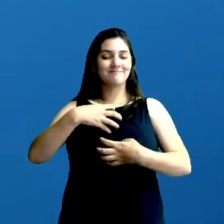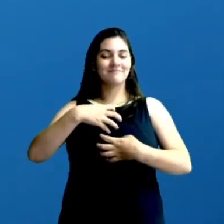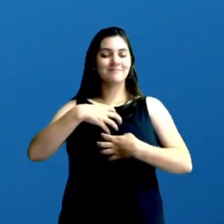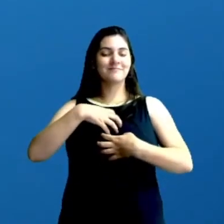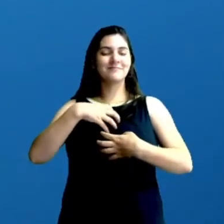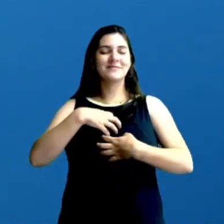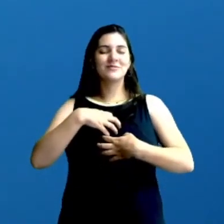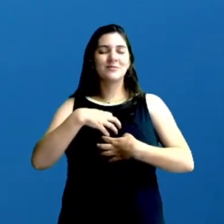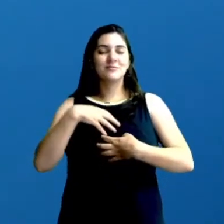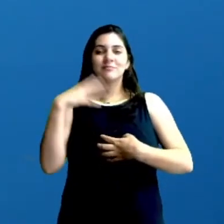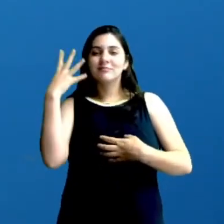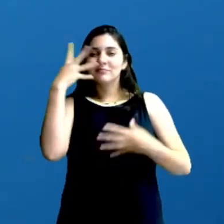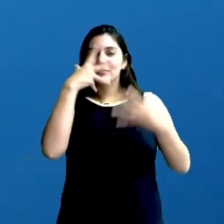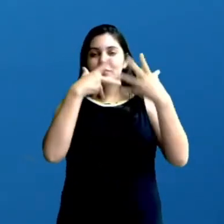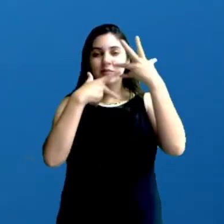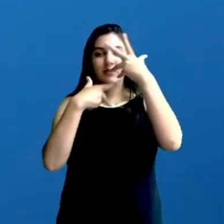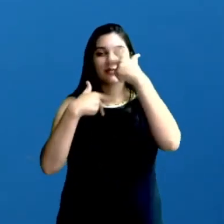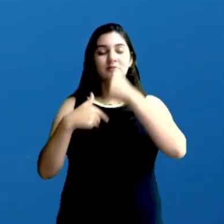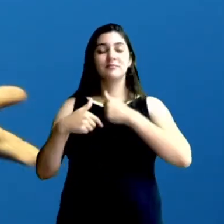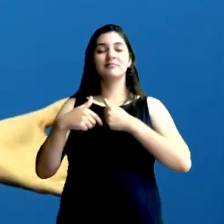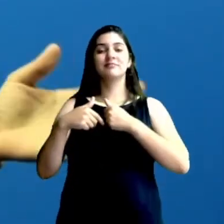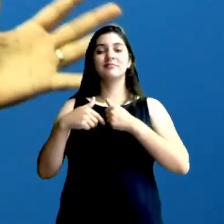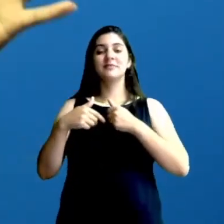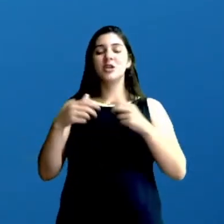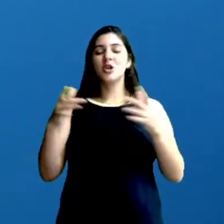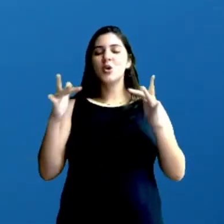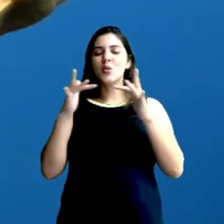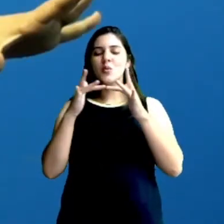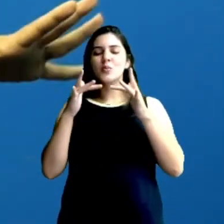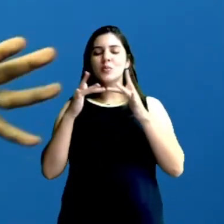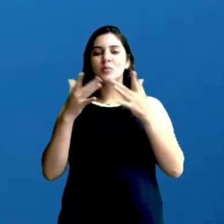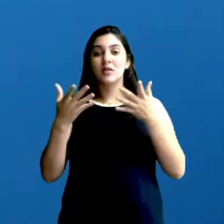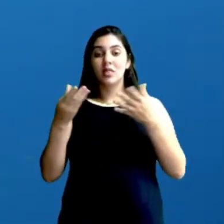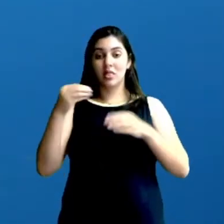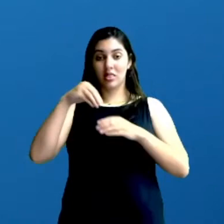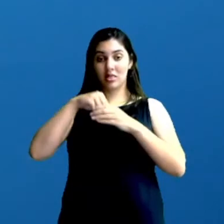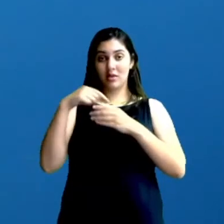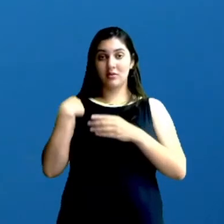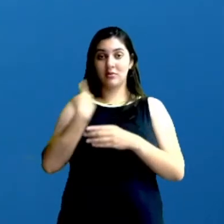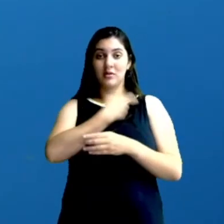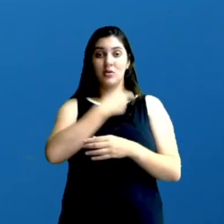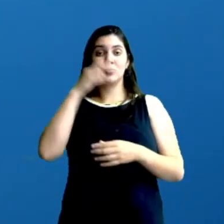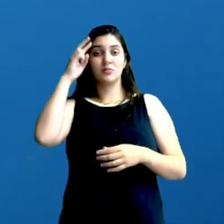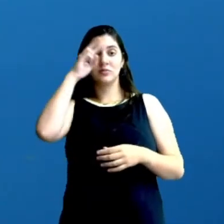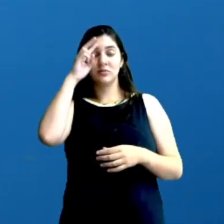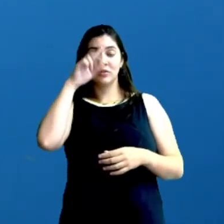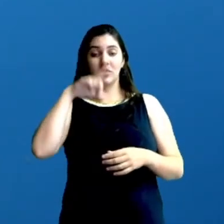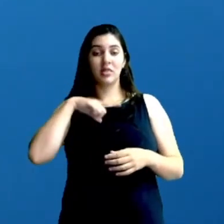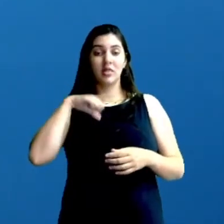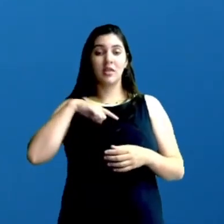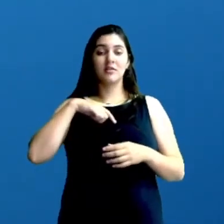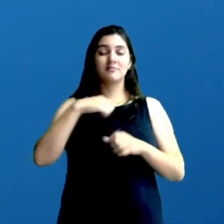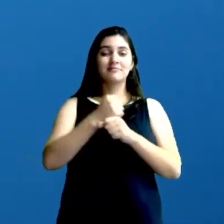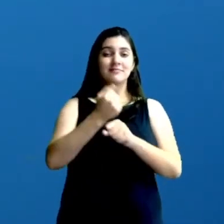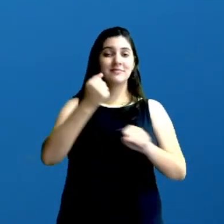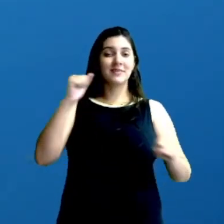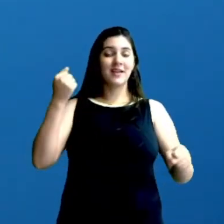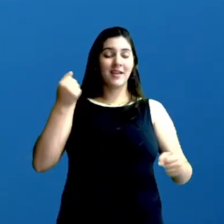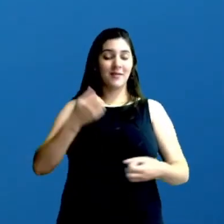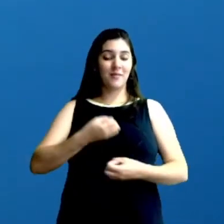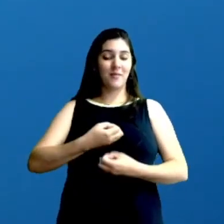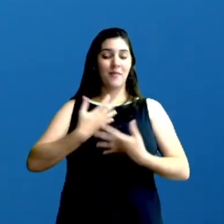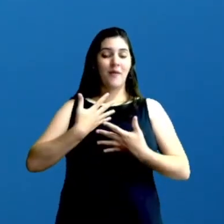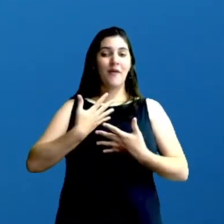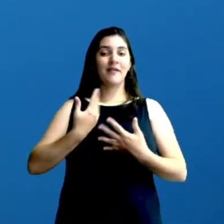de forma bonita ri Mada e dentro da nossa história existiram grandes poetas